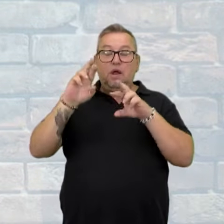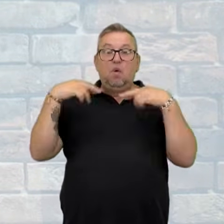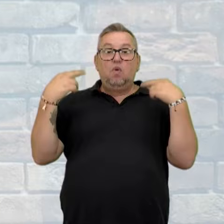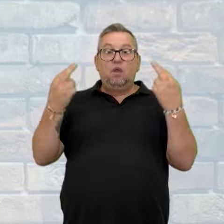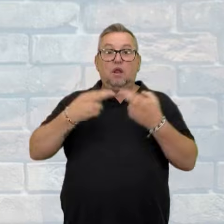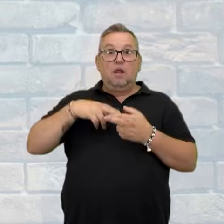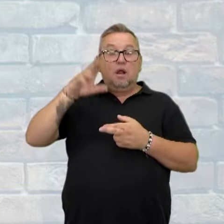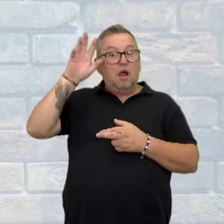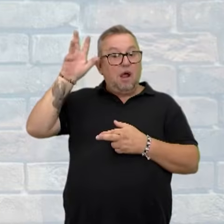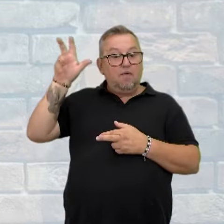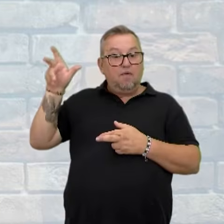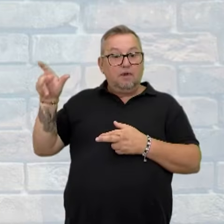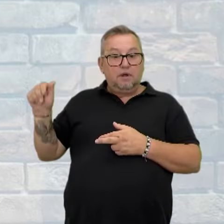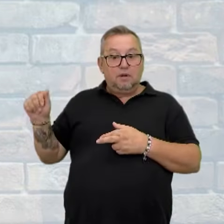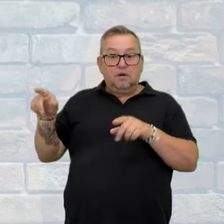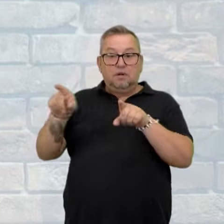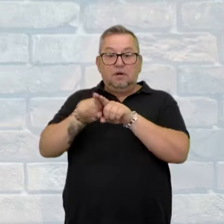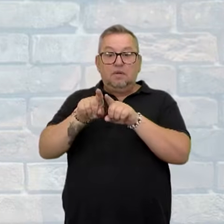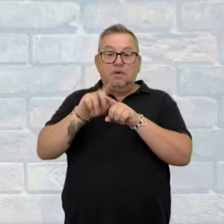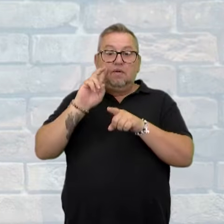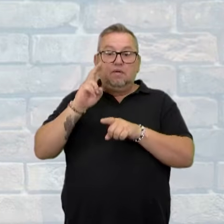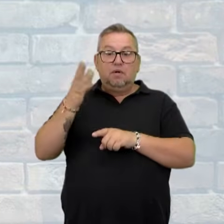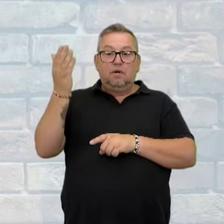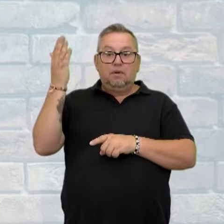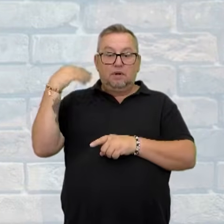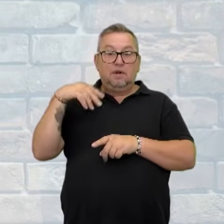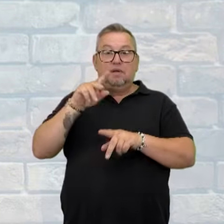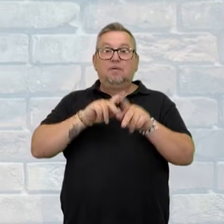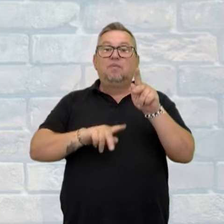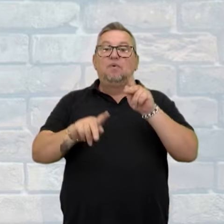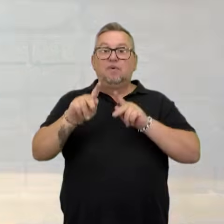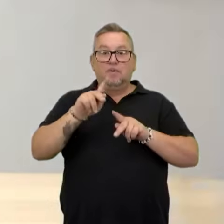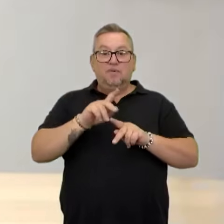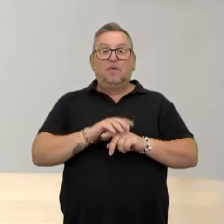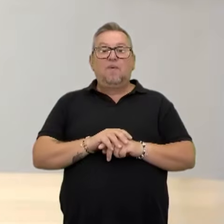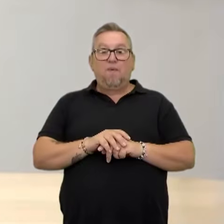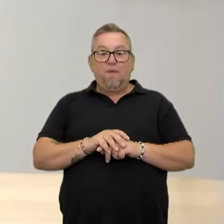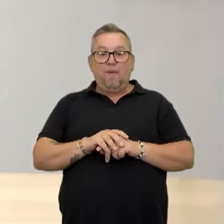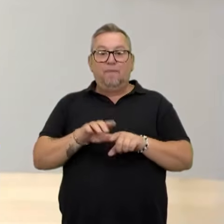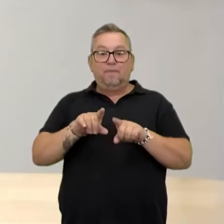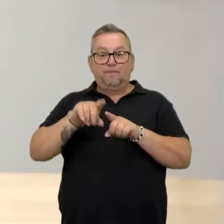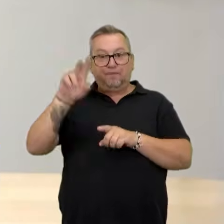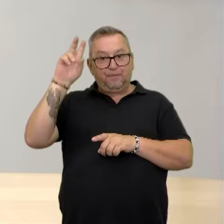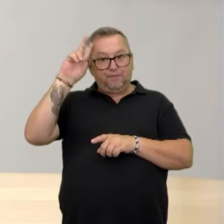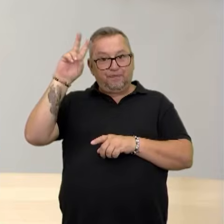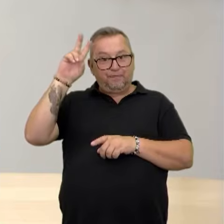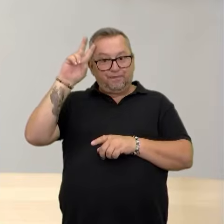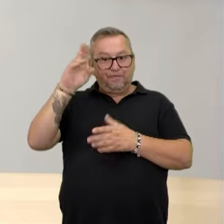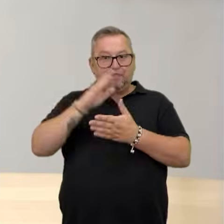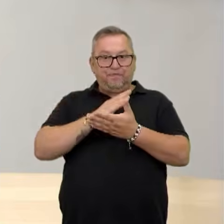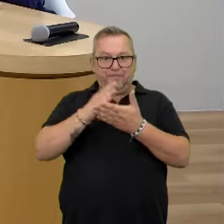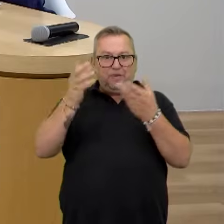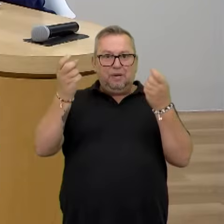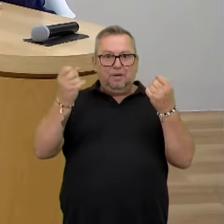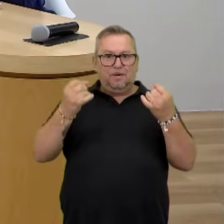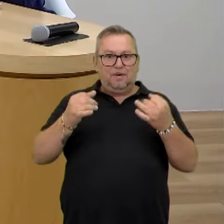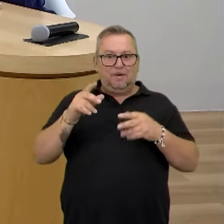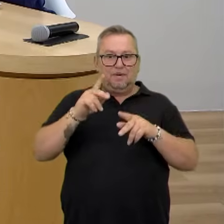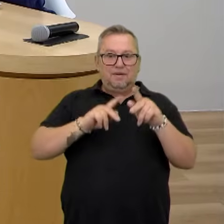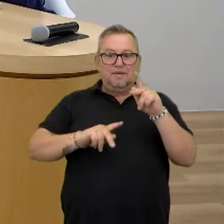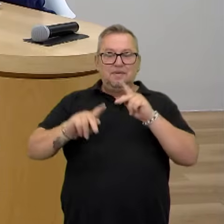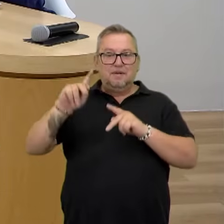remontando aspectos da antiguidade desses povos. E é assim, sabe, Pro Elaine? Em história, geralmente a gente começa a contar a história dos